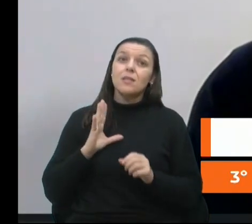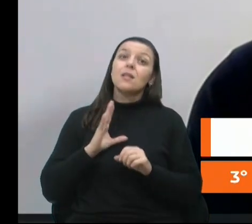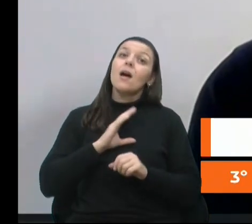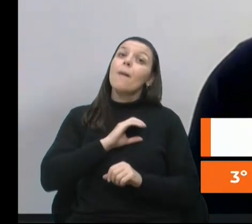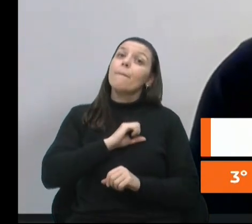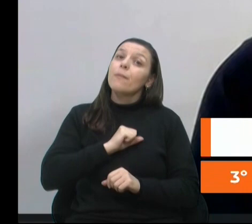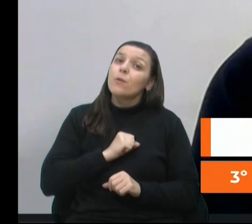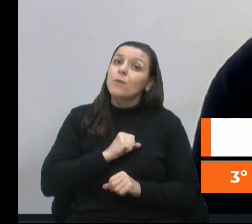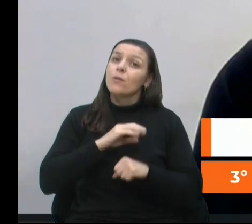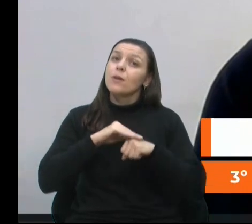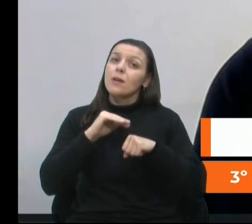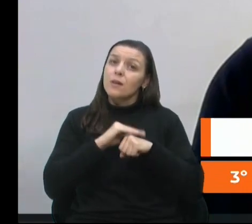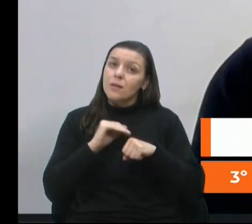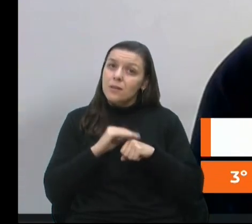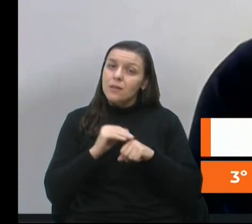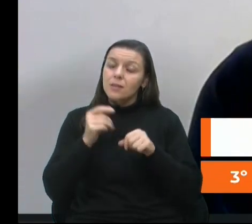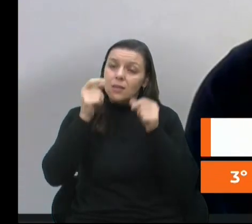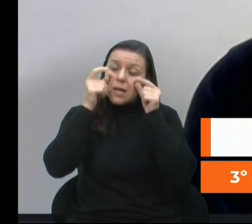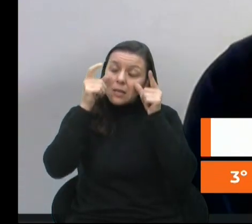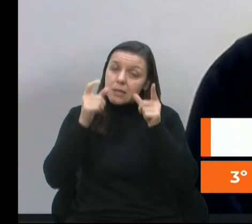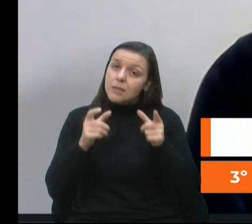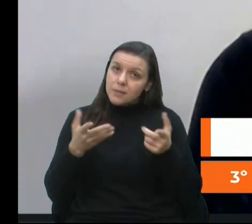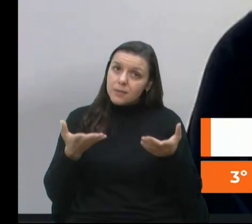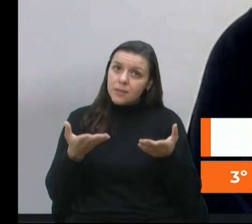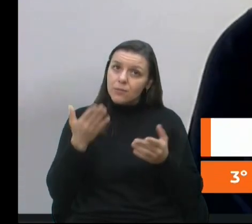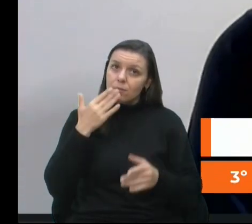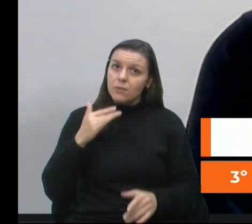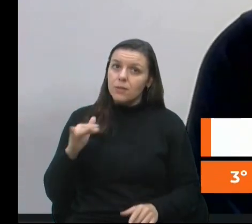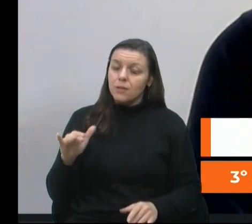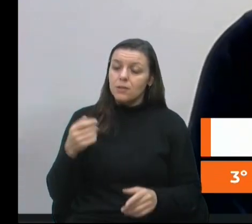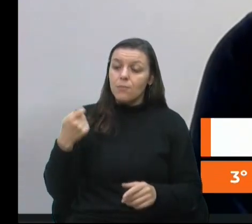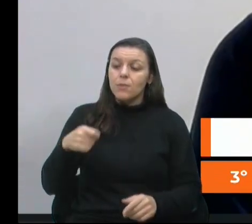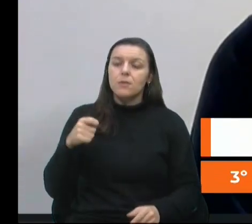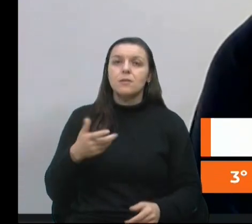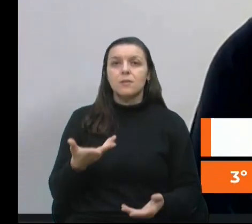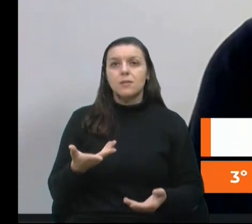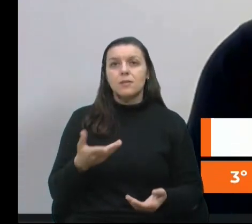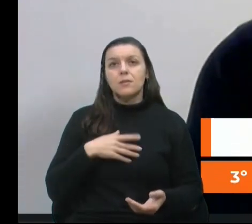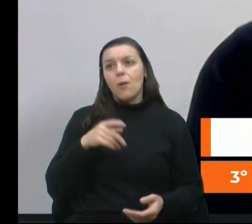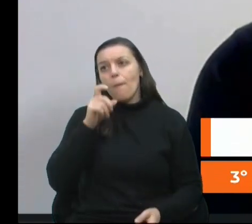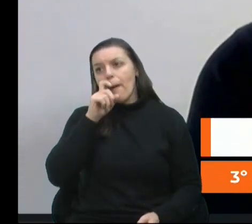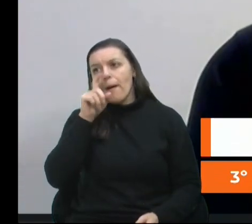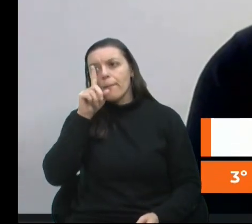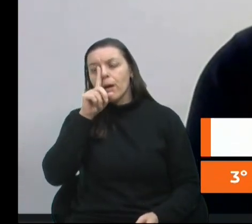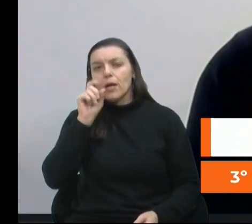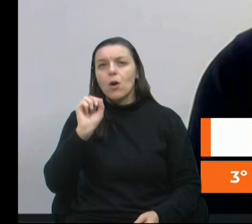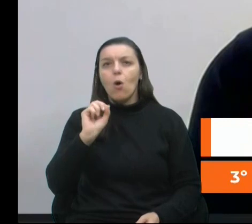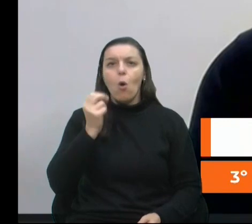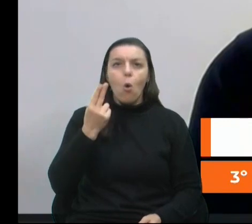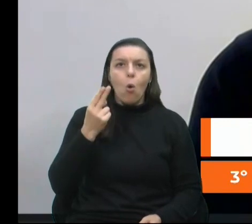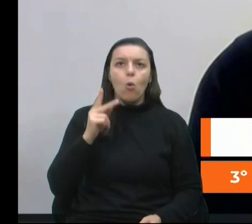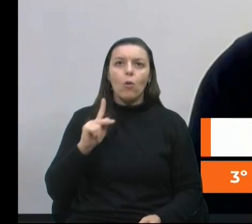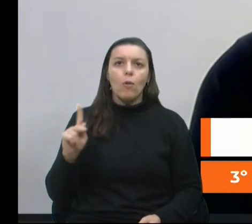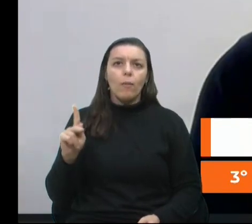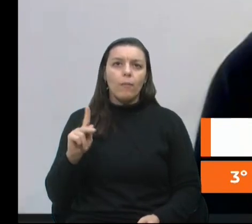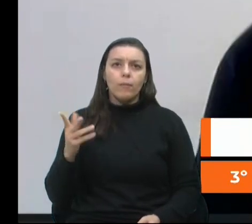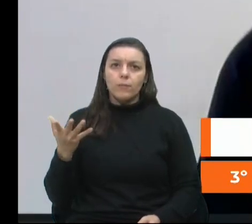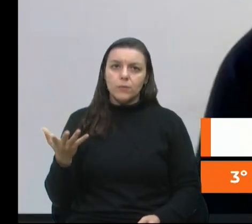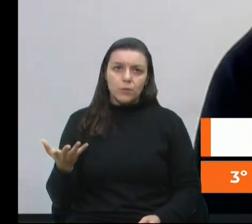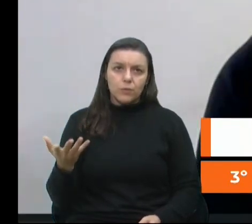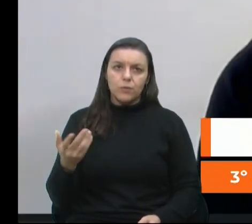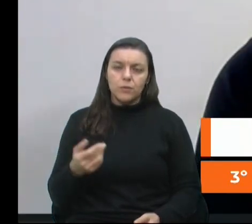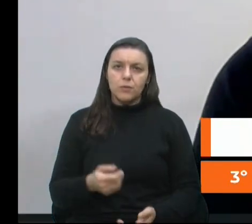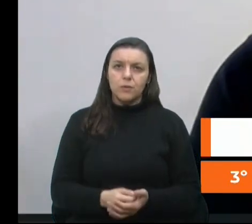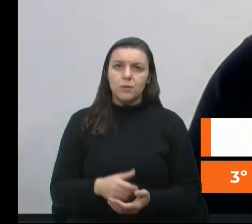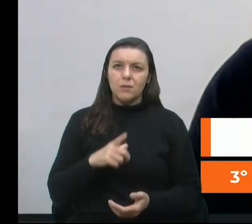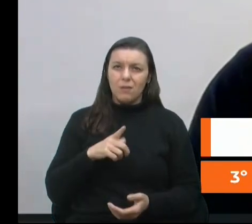ela quer ter atenção. Então, seja do pai, da mãe ou da tia da escola. Vocês que já tiveram